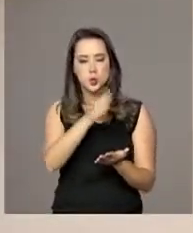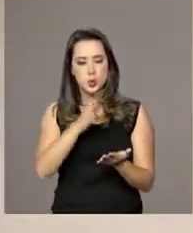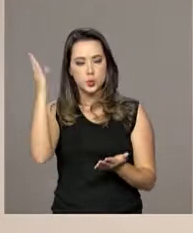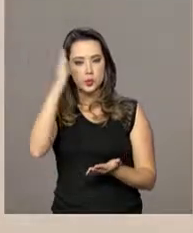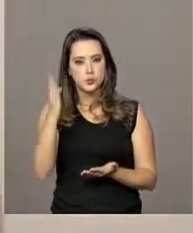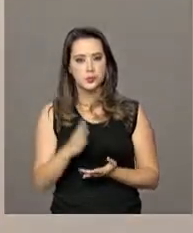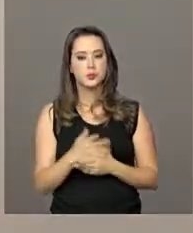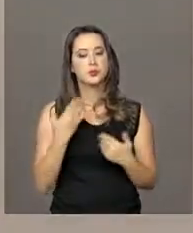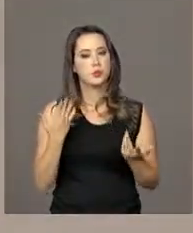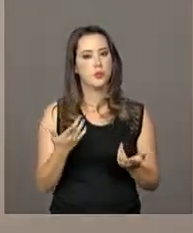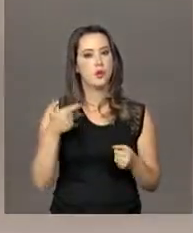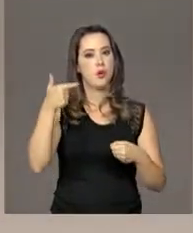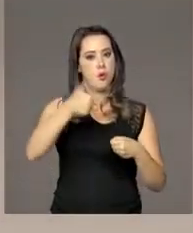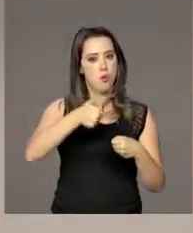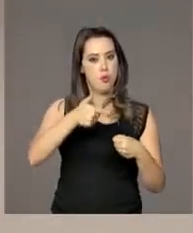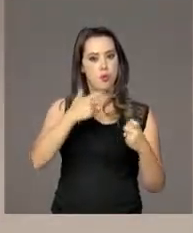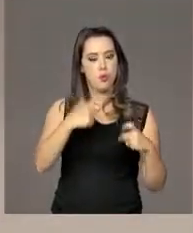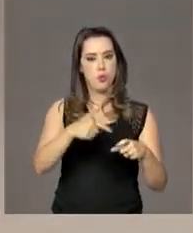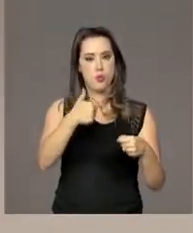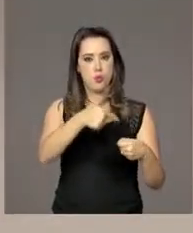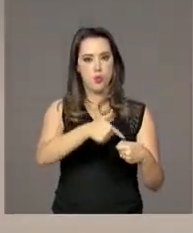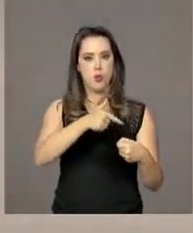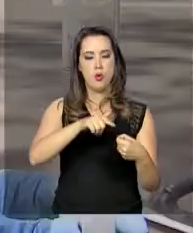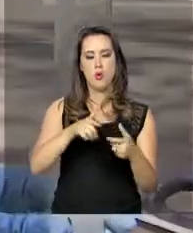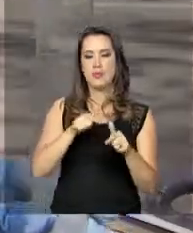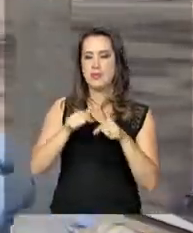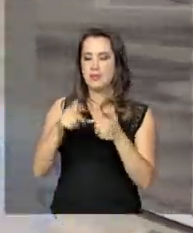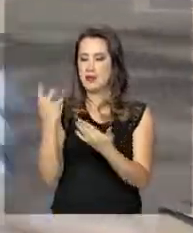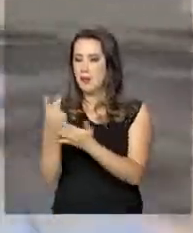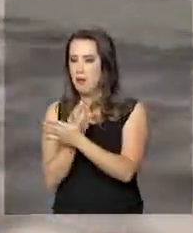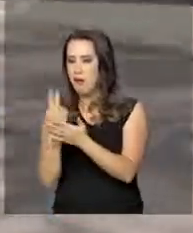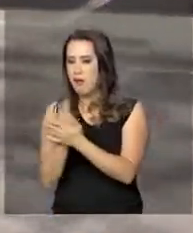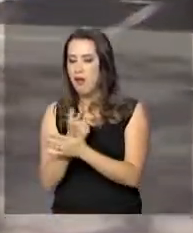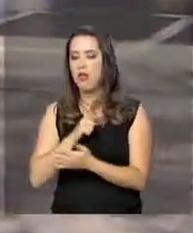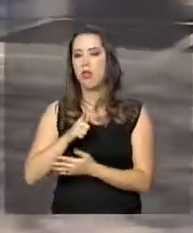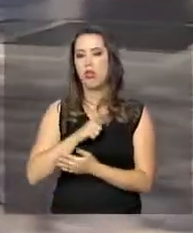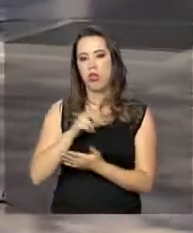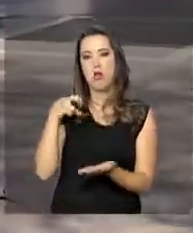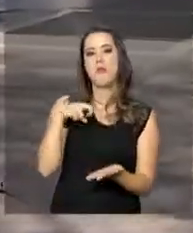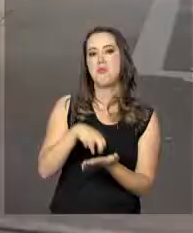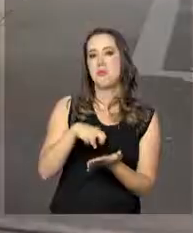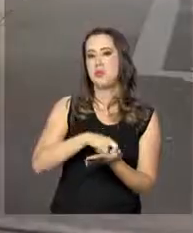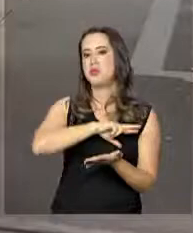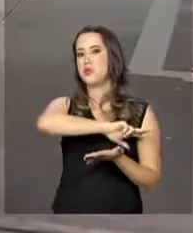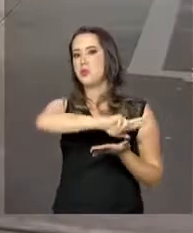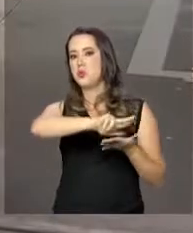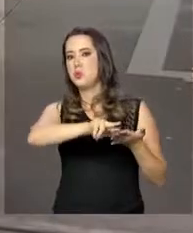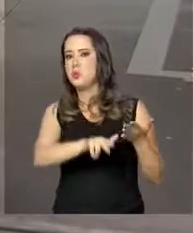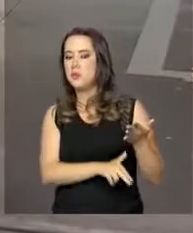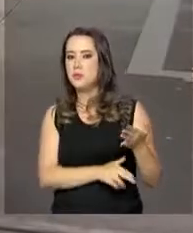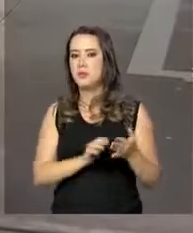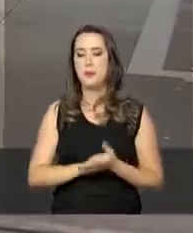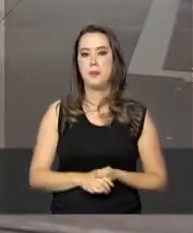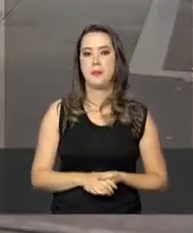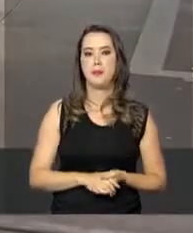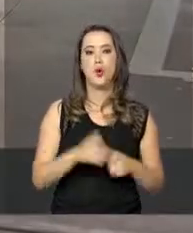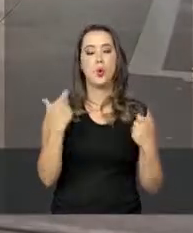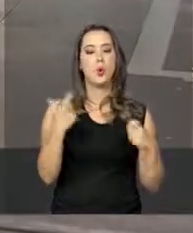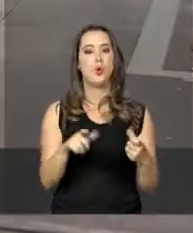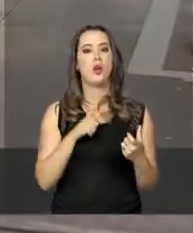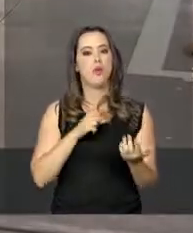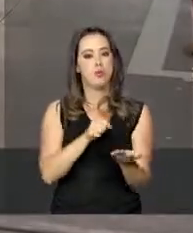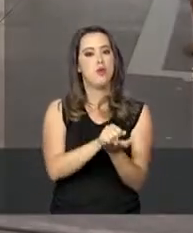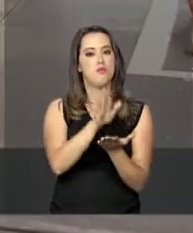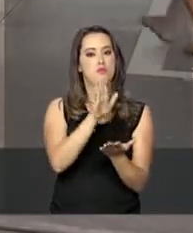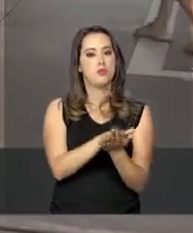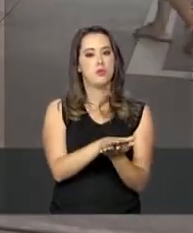país. E o posto que trabalha fora das especificações está sujeito a punições. O posto está sujeito a multa, né?